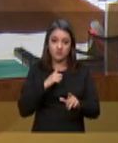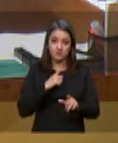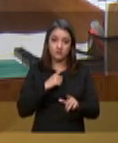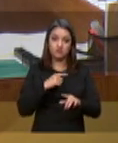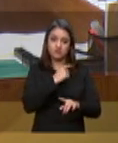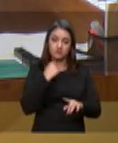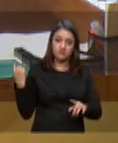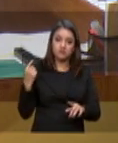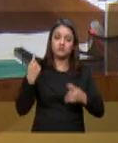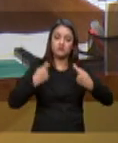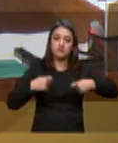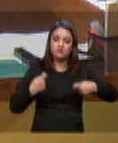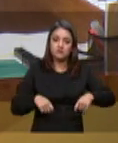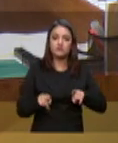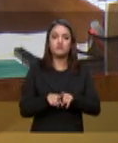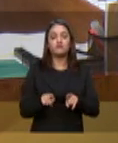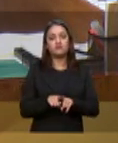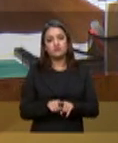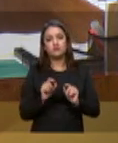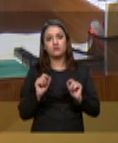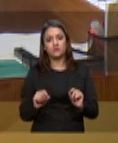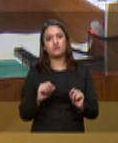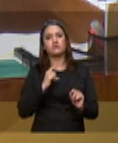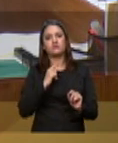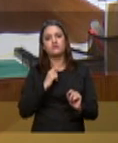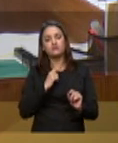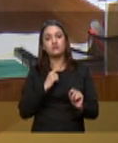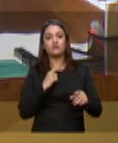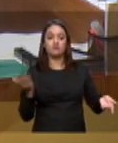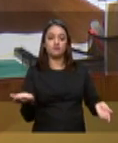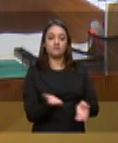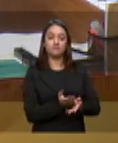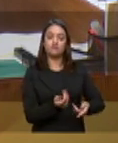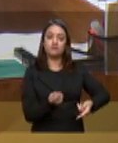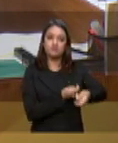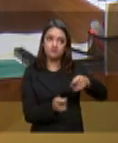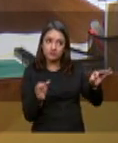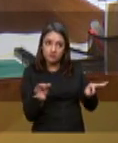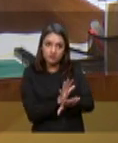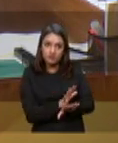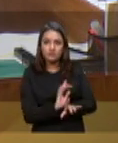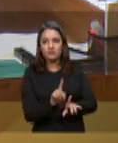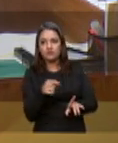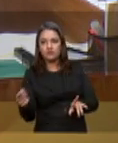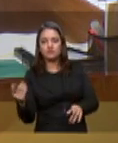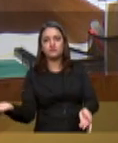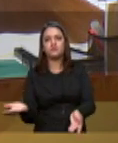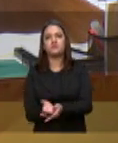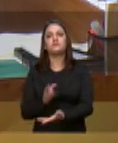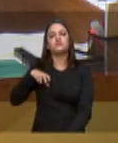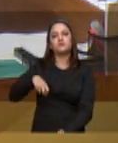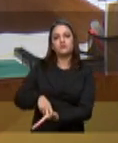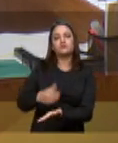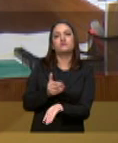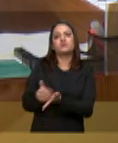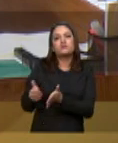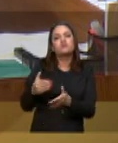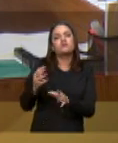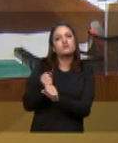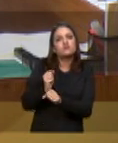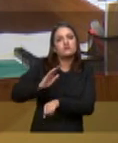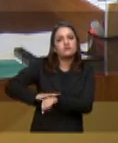impossibilidade, necessidade de esgotamento da via administrativa para deflagração da ação penal e início da contagem do prazo prescricional,